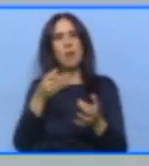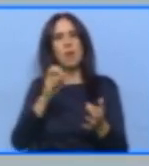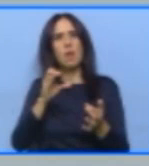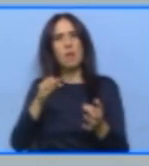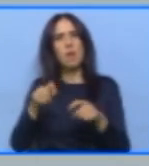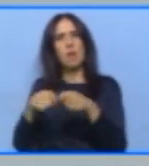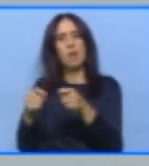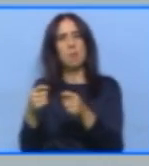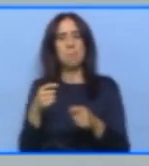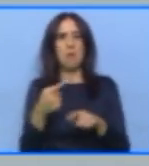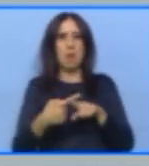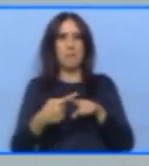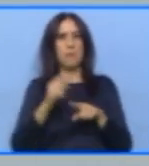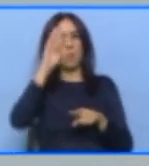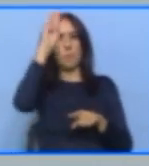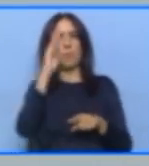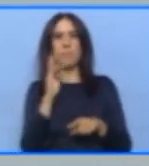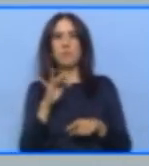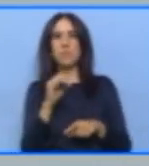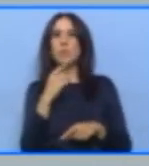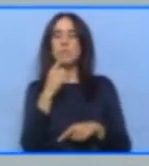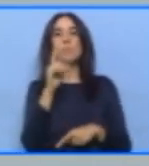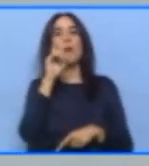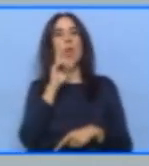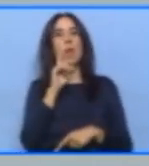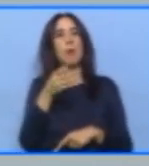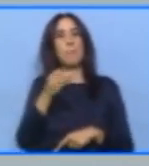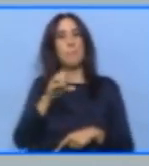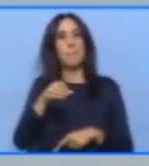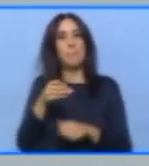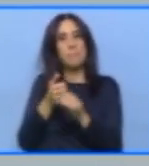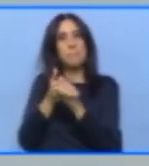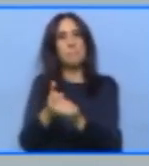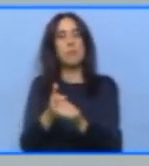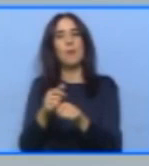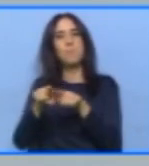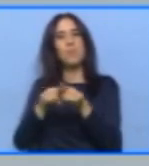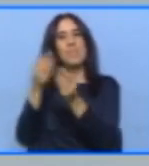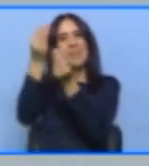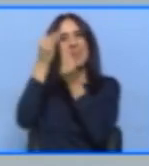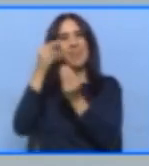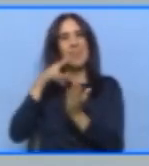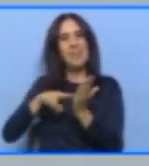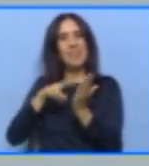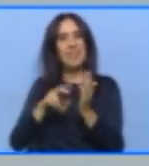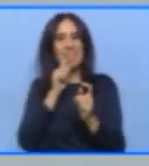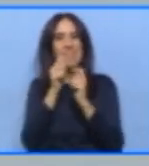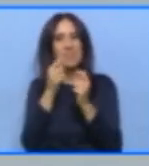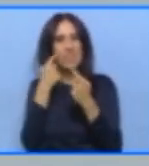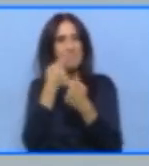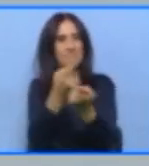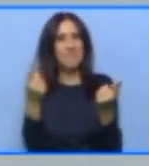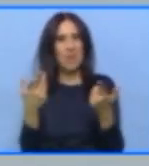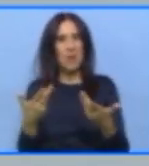Papa Francisco diz que foi uma mulher comunista que o ensinou a ler a política, não é? Naquela entrevista que está a ser agora